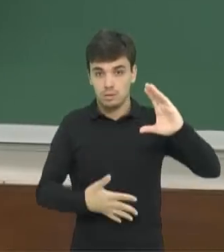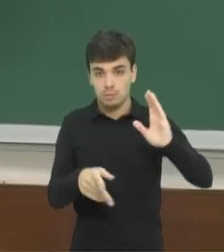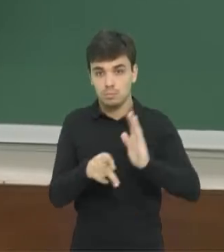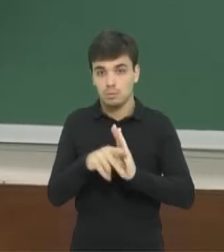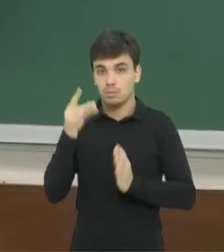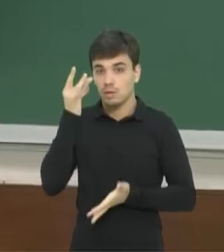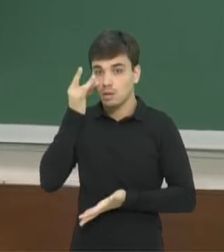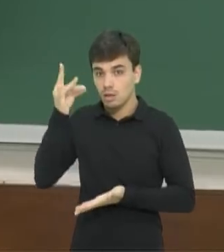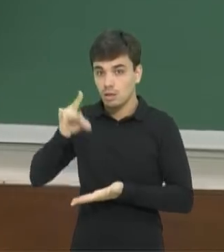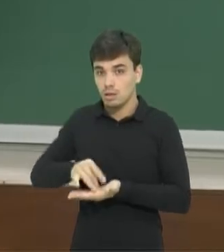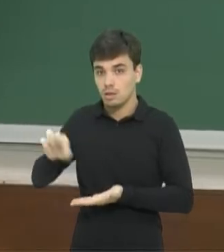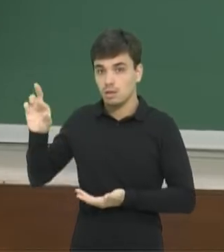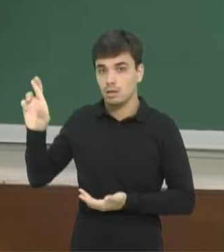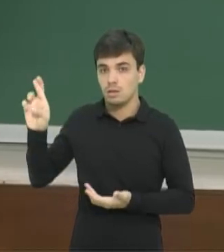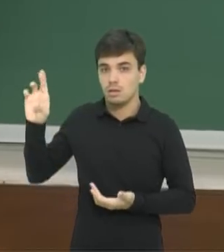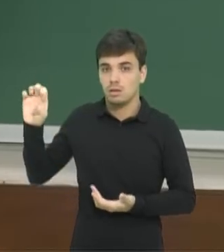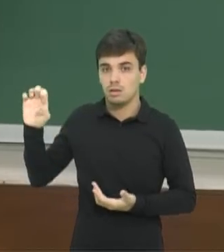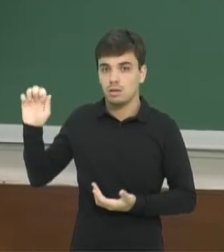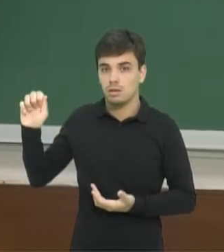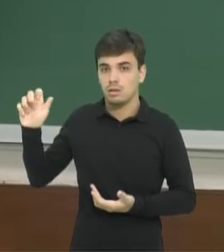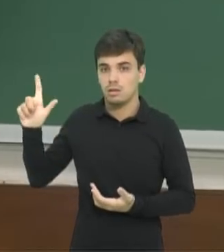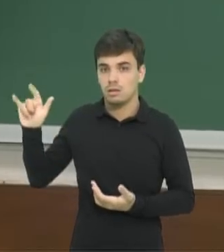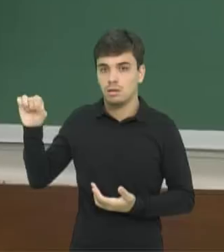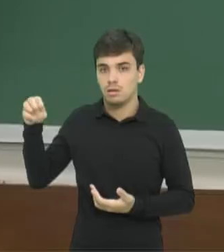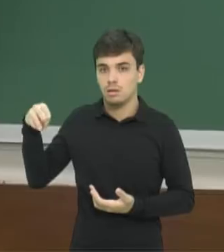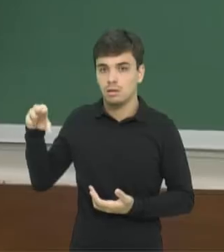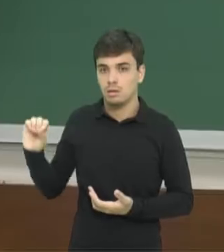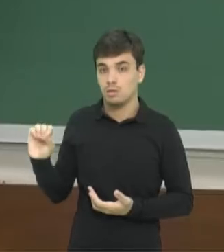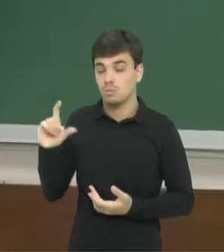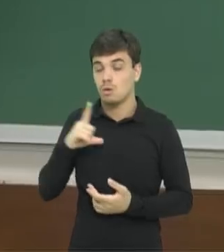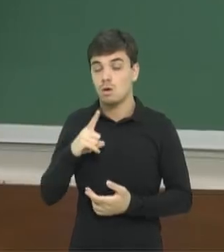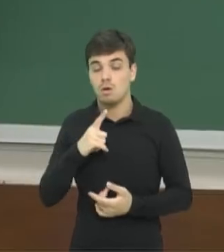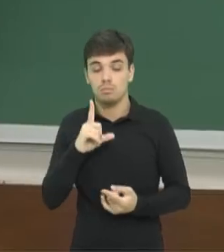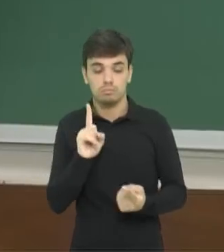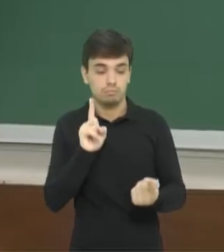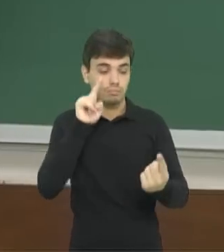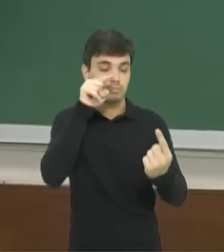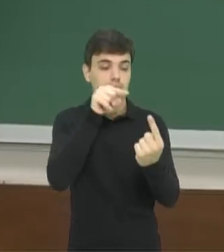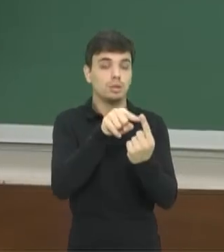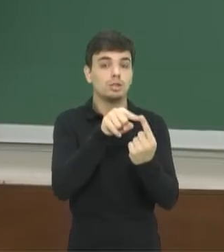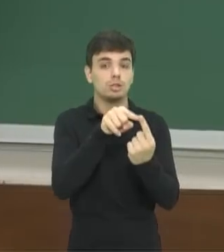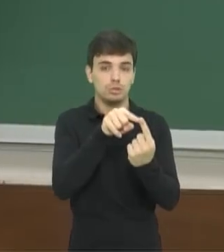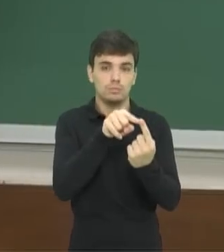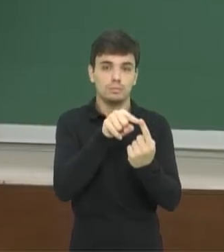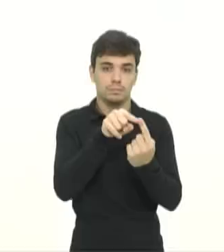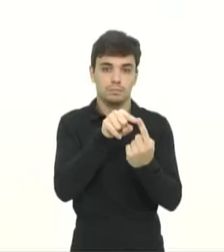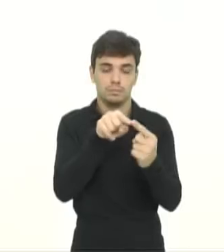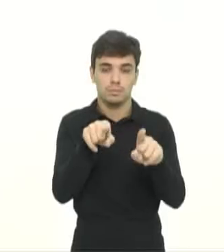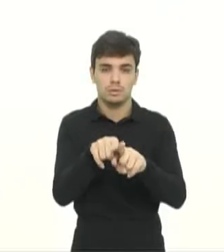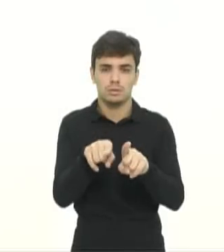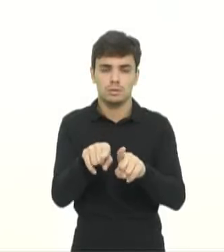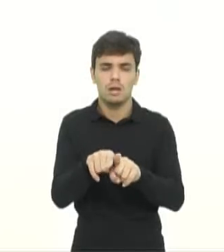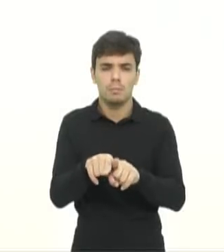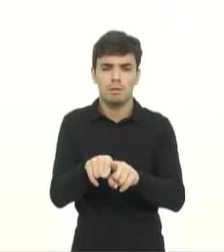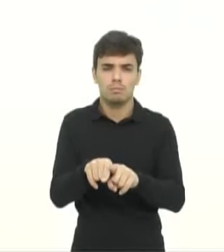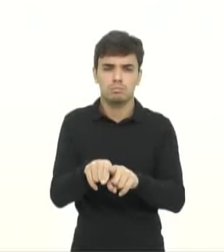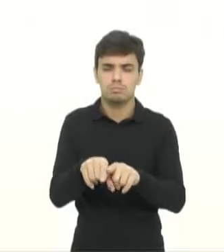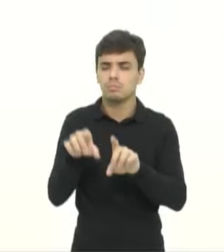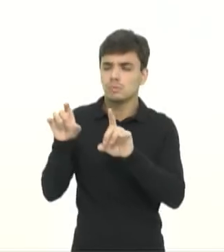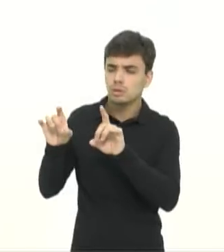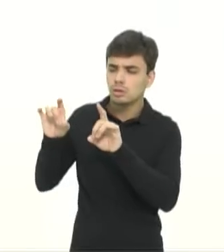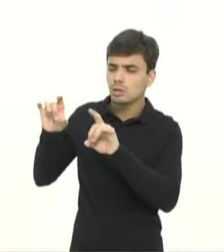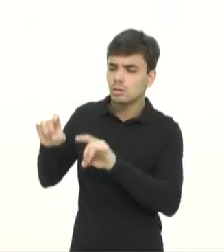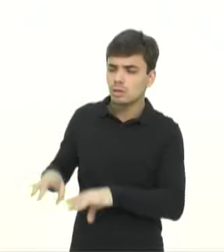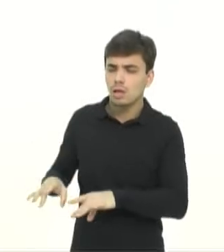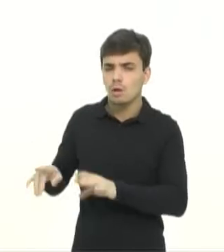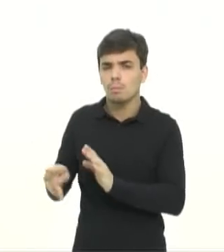agora, tá? Objetividade, olha só, tem que ser algo objetivo. Rejeição a temas